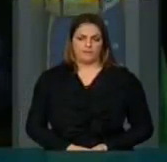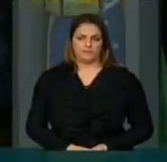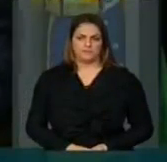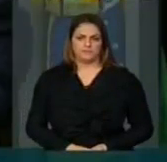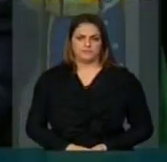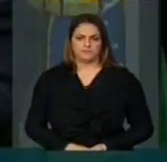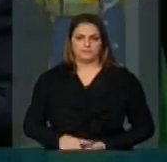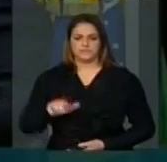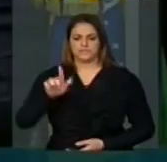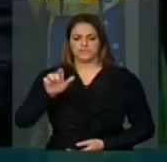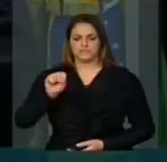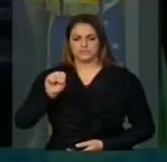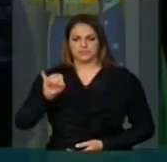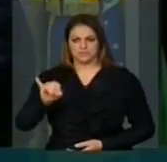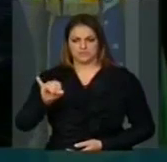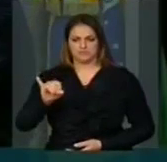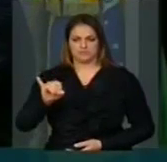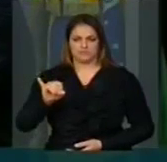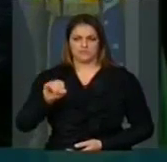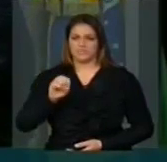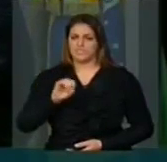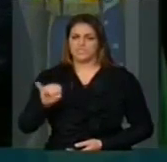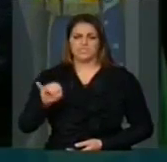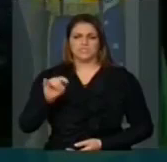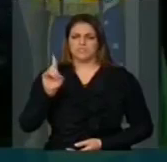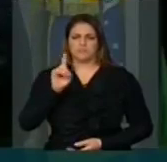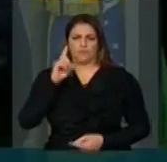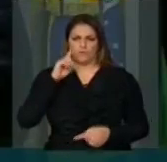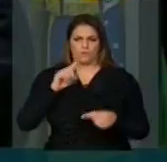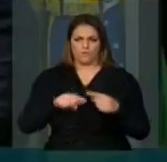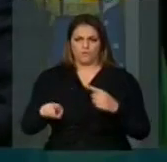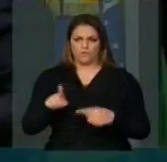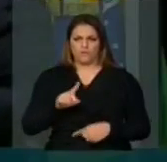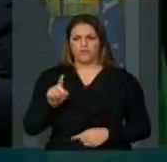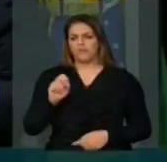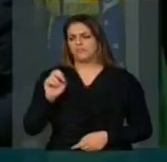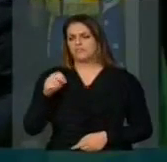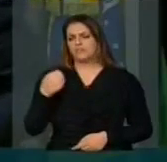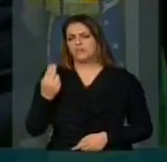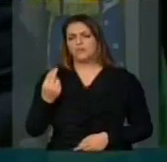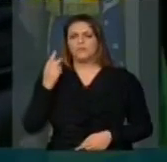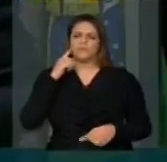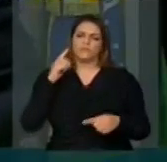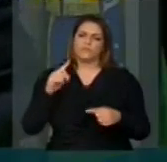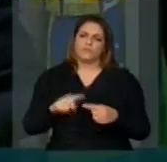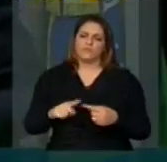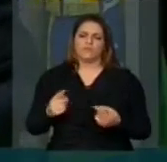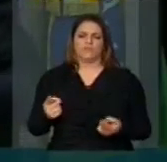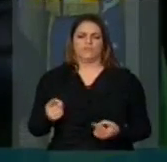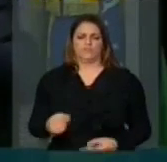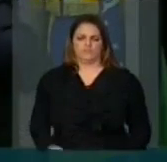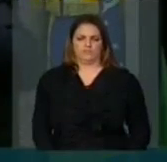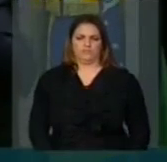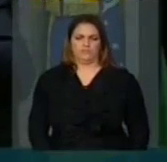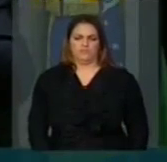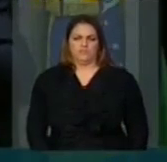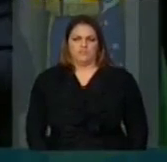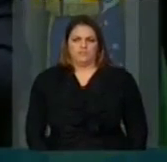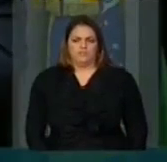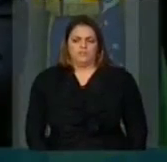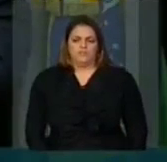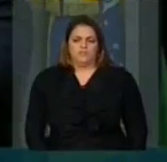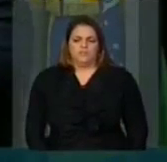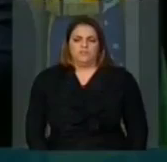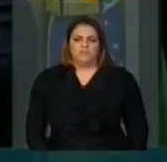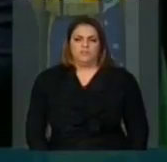do GSI, aqueles que não concordam com essa indicação, ou aqueles que concordam, Moroni, tem que entender